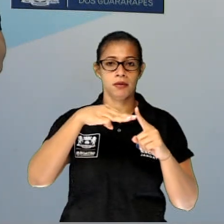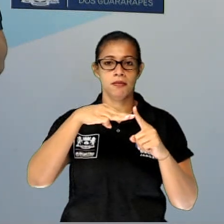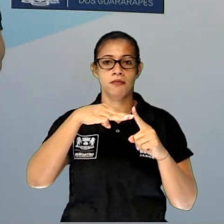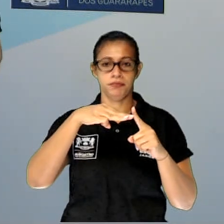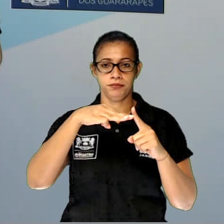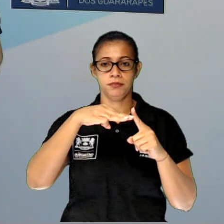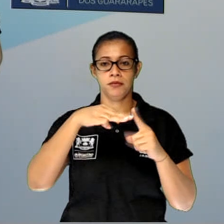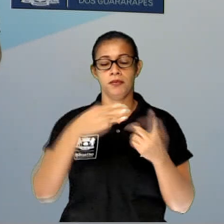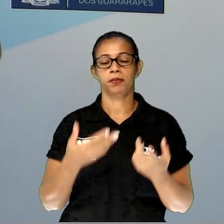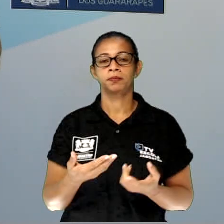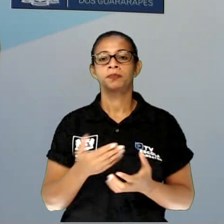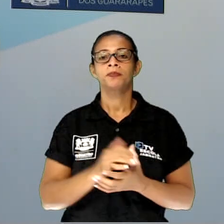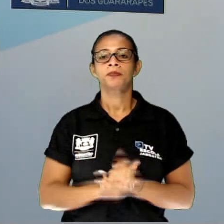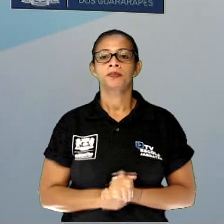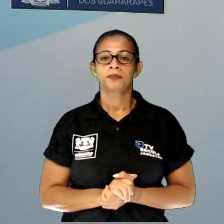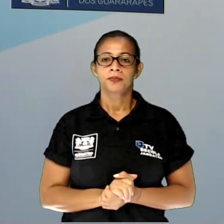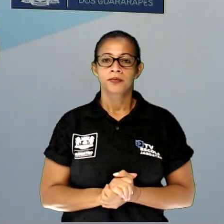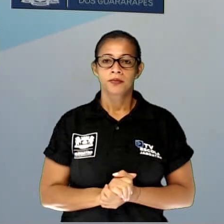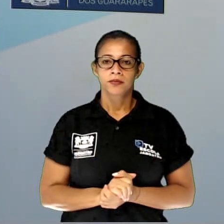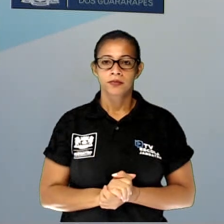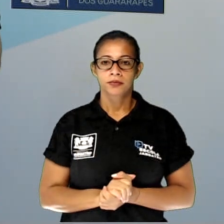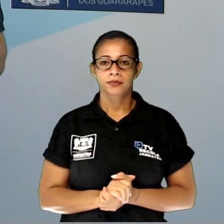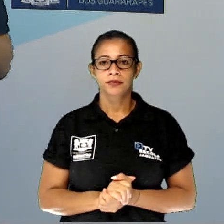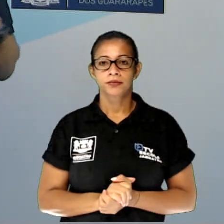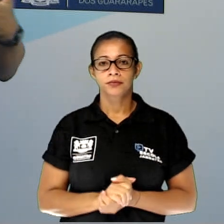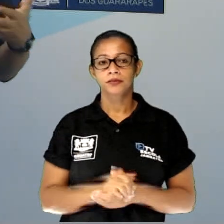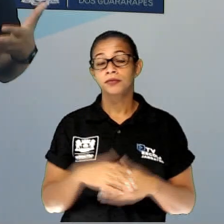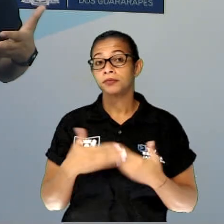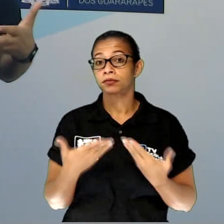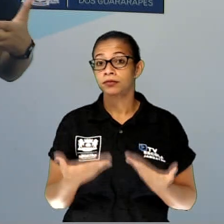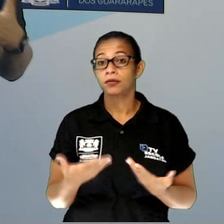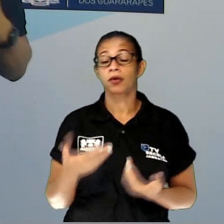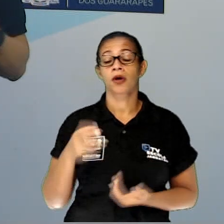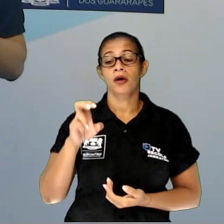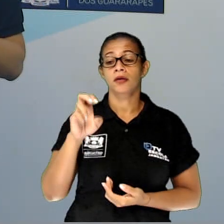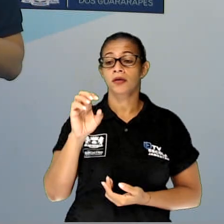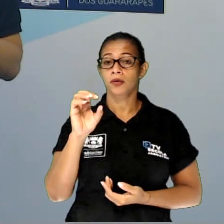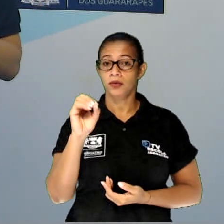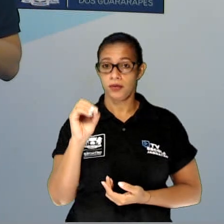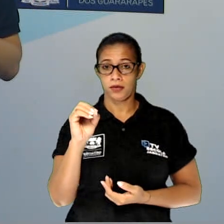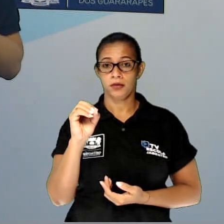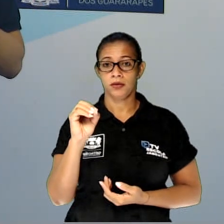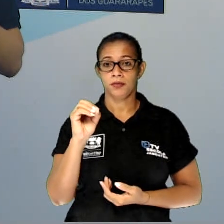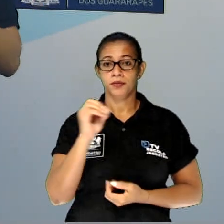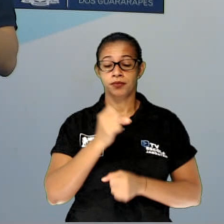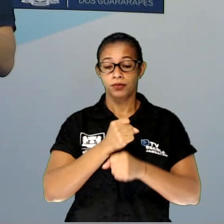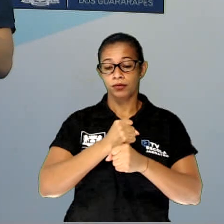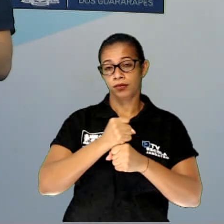uma filosofia, que é a filosofia dos 50 anos em 5, que era uma filosofia